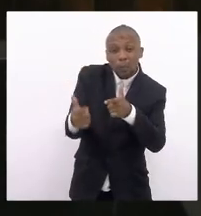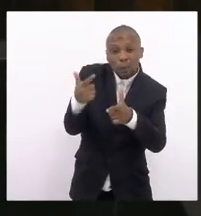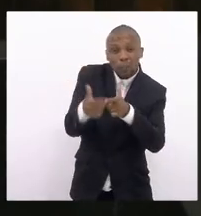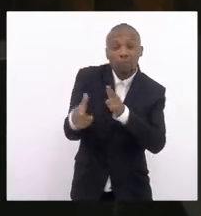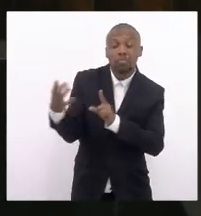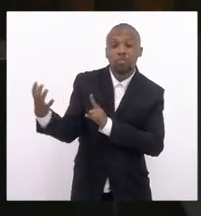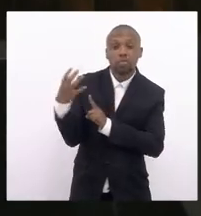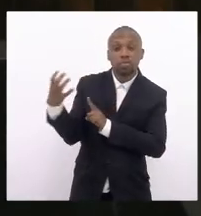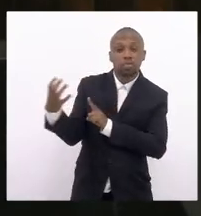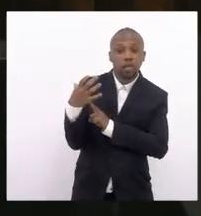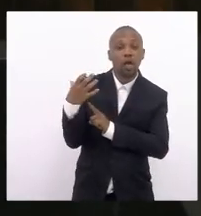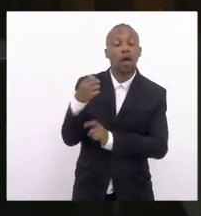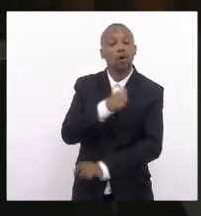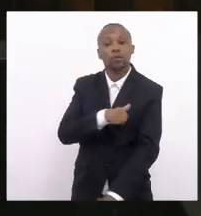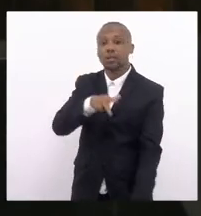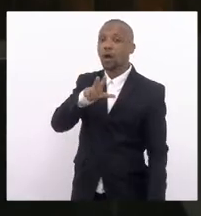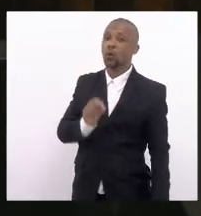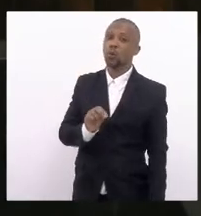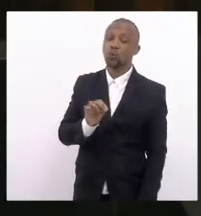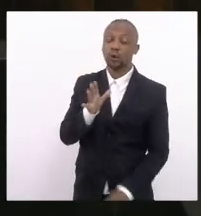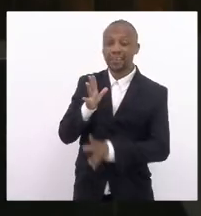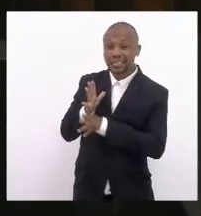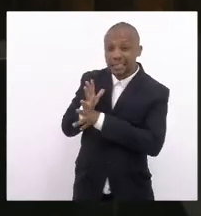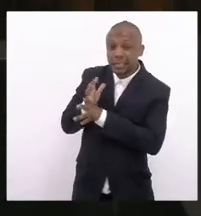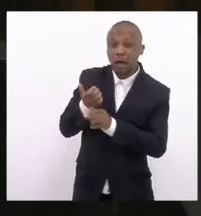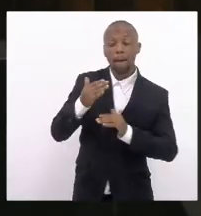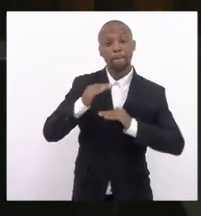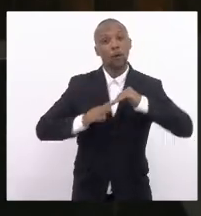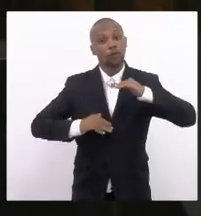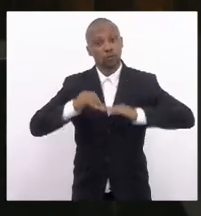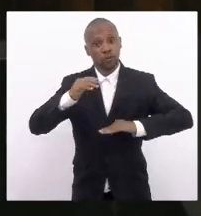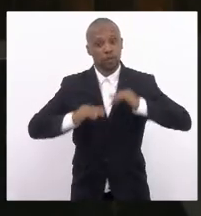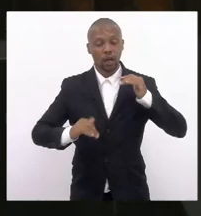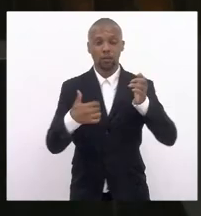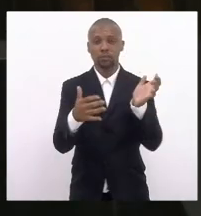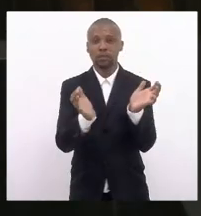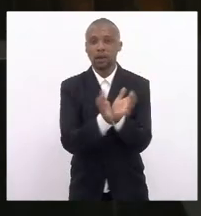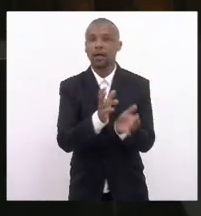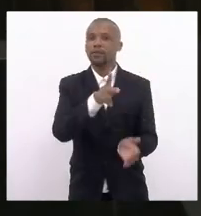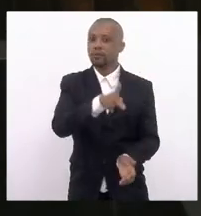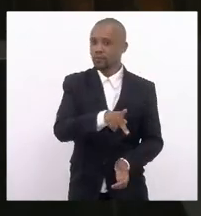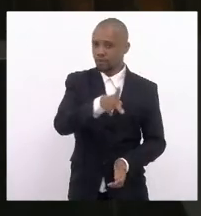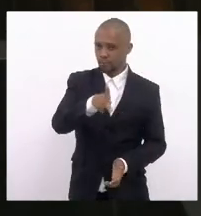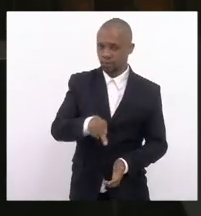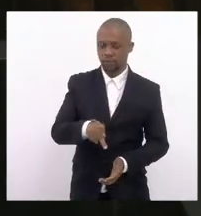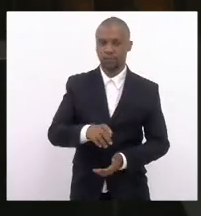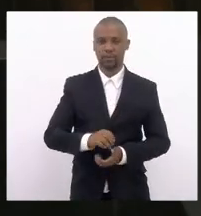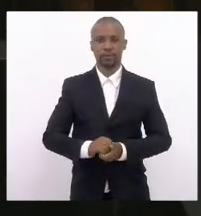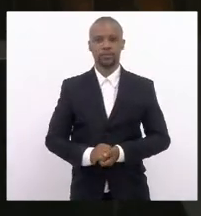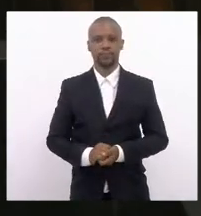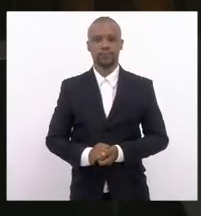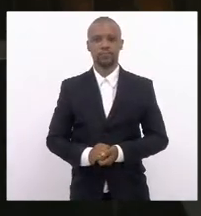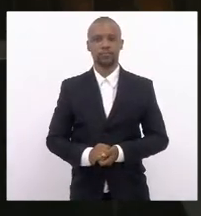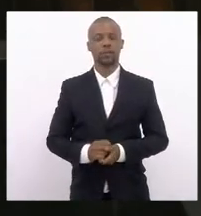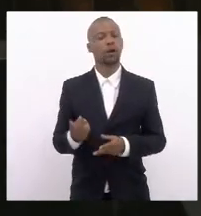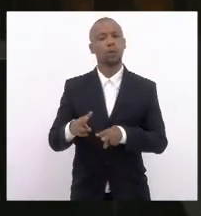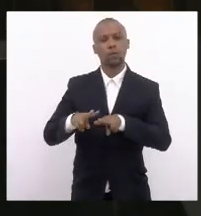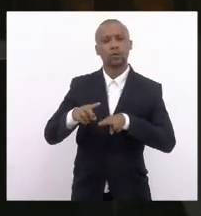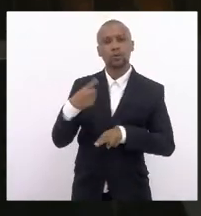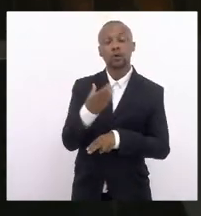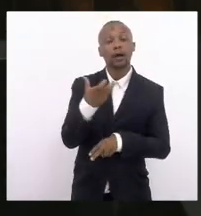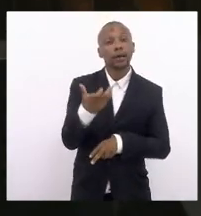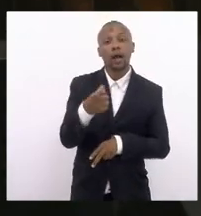estudantes e impacta a trajetória profissional dos nossos professores. É por isso que a gente quer